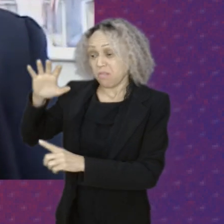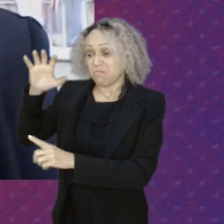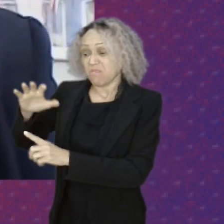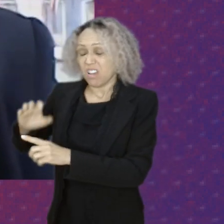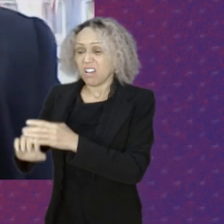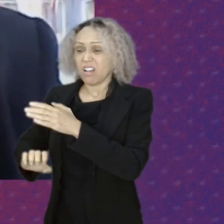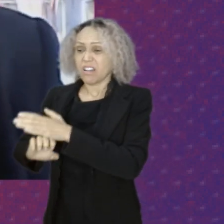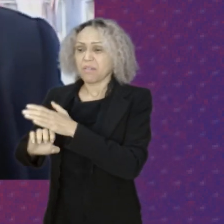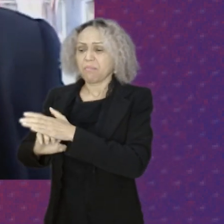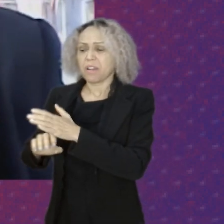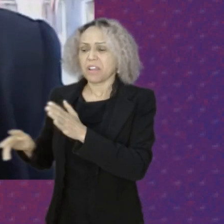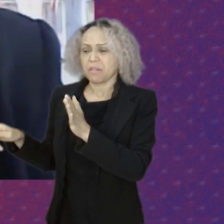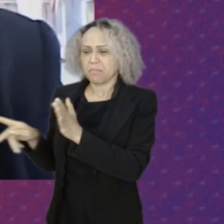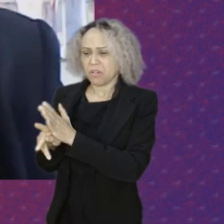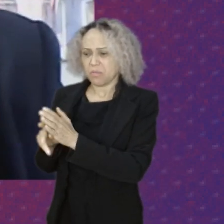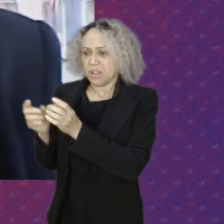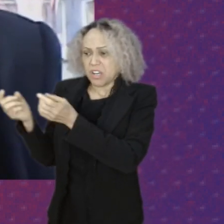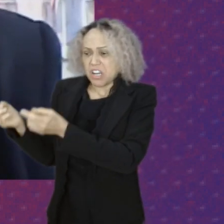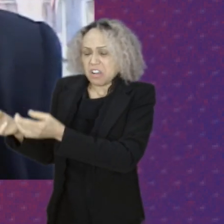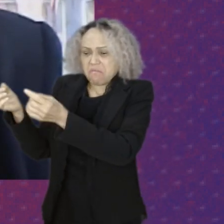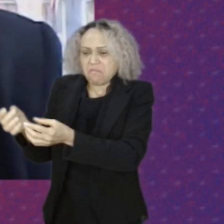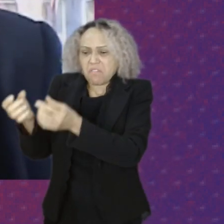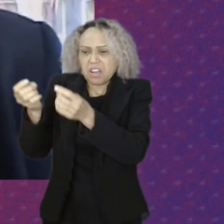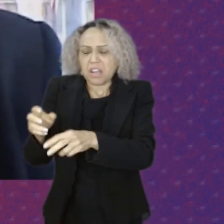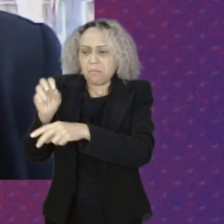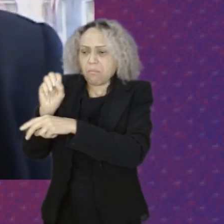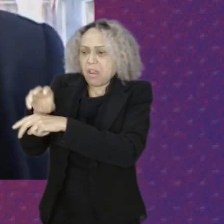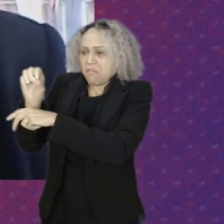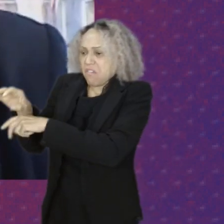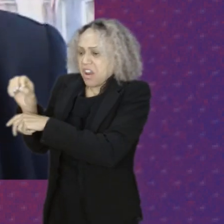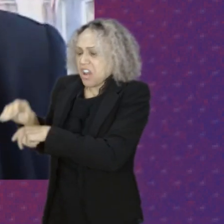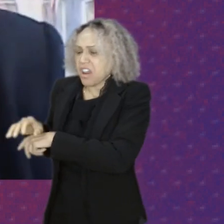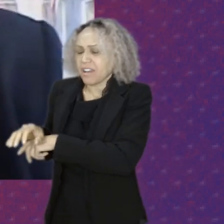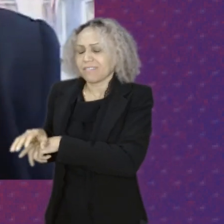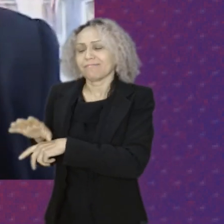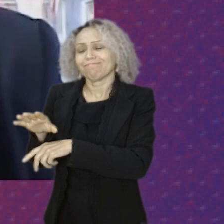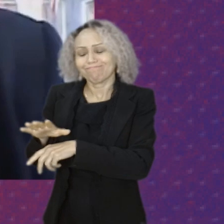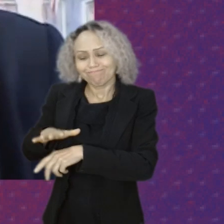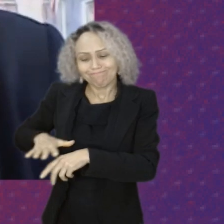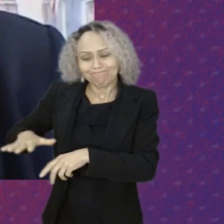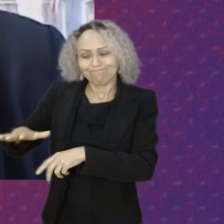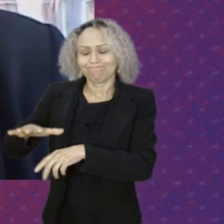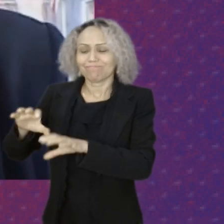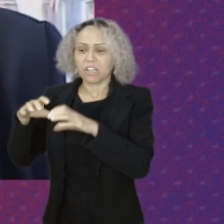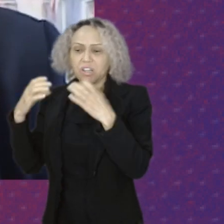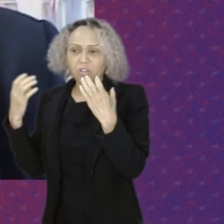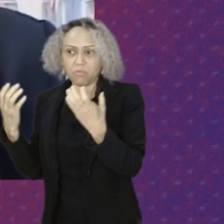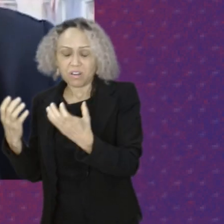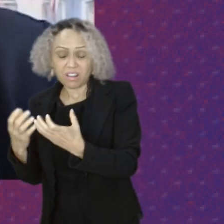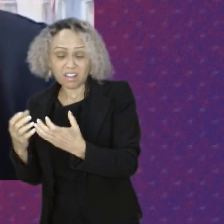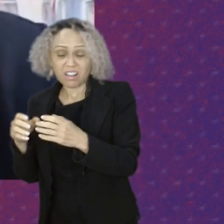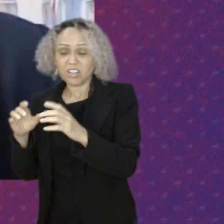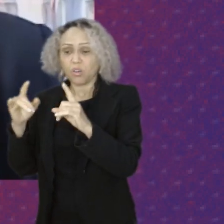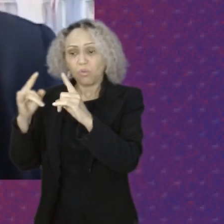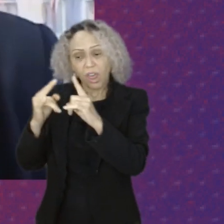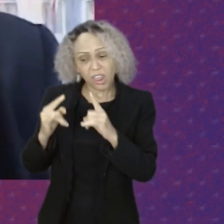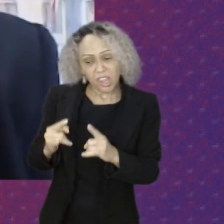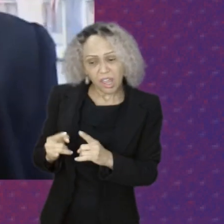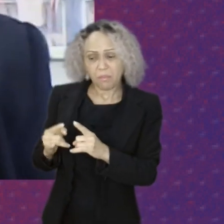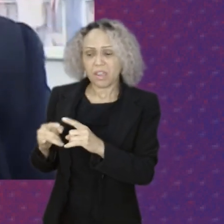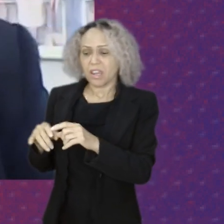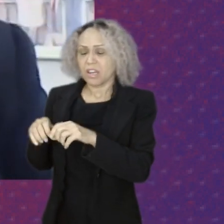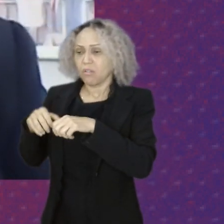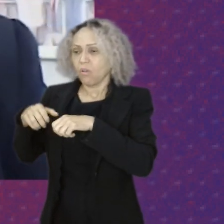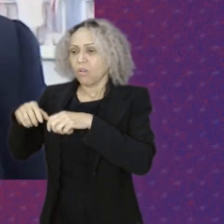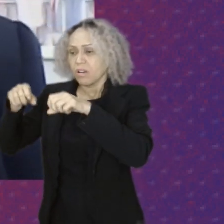de vender mais venenos nas propriedades rurais, nas comunidades, nos assentamentos. E aí, aqui em